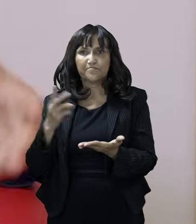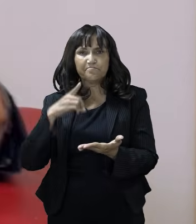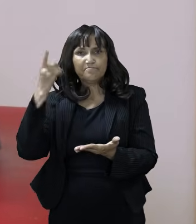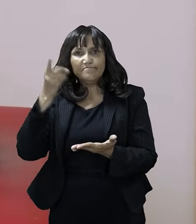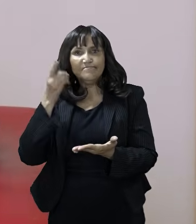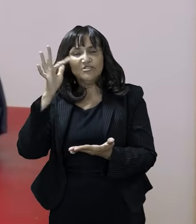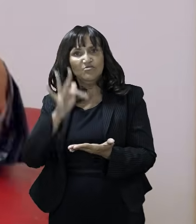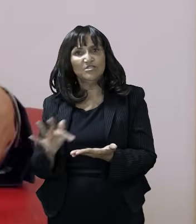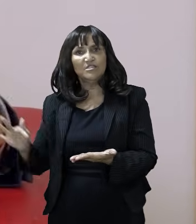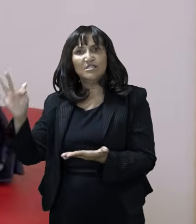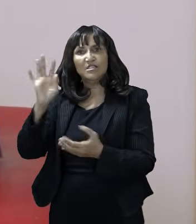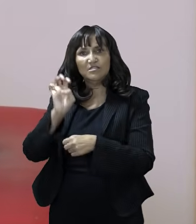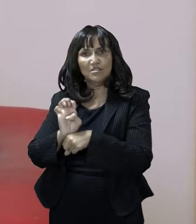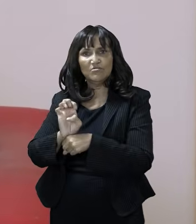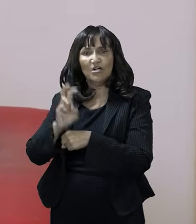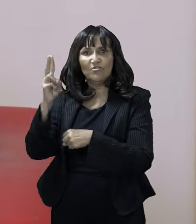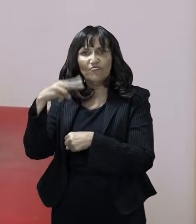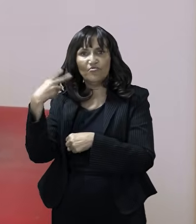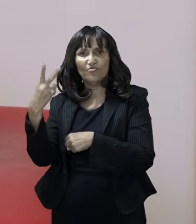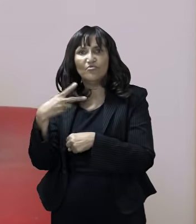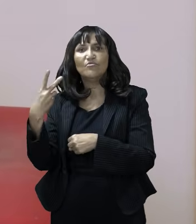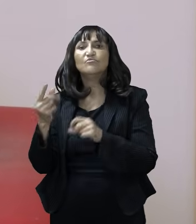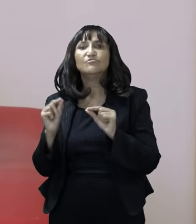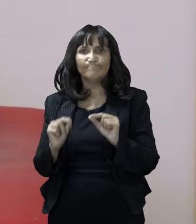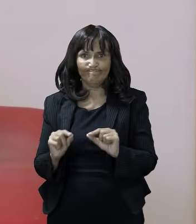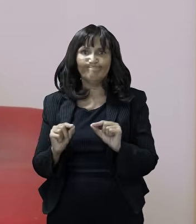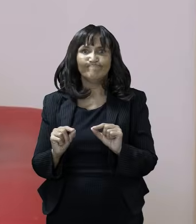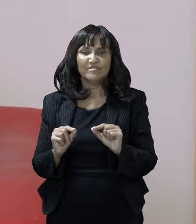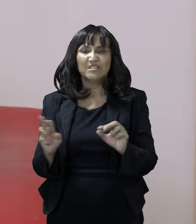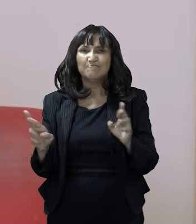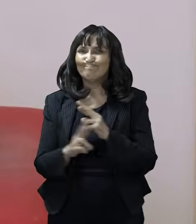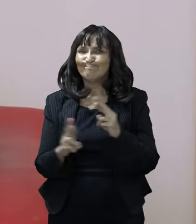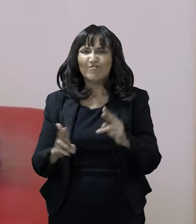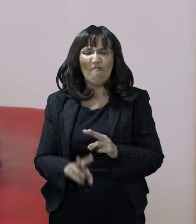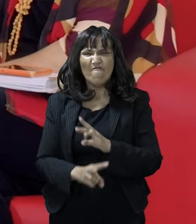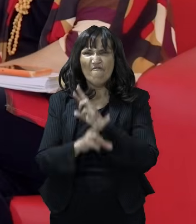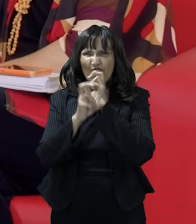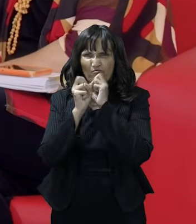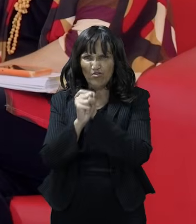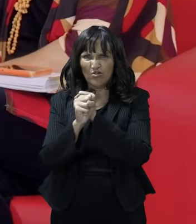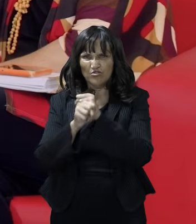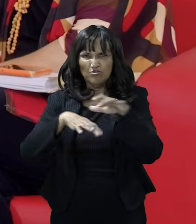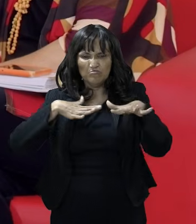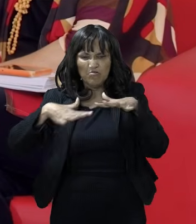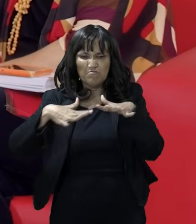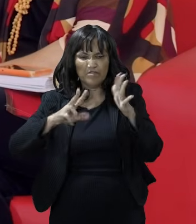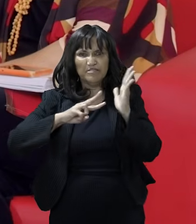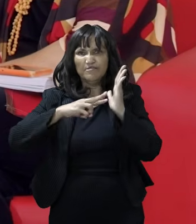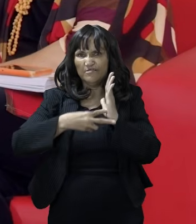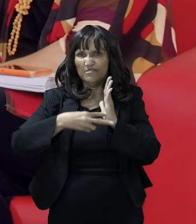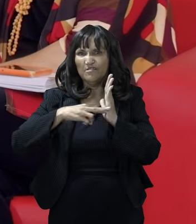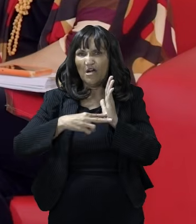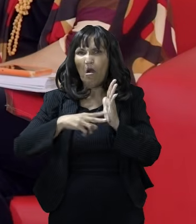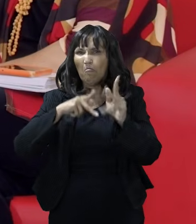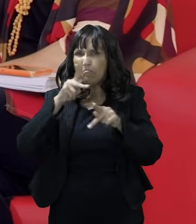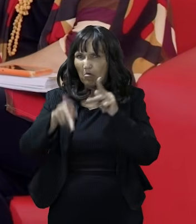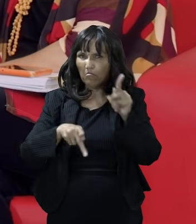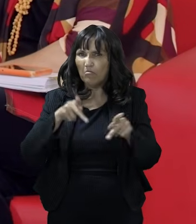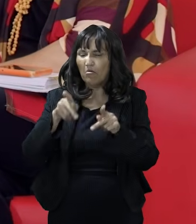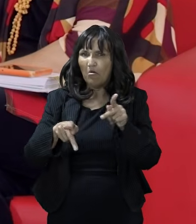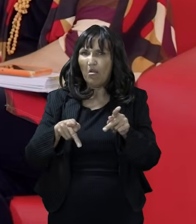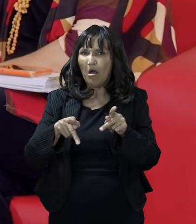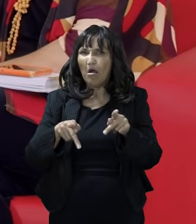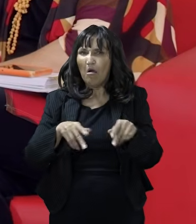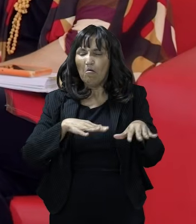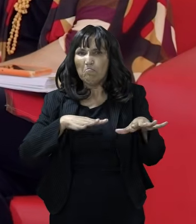deputados estaduais, vereadores, prefeitos. Uma relação forte com o movimento sindical, com o movimento popular, movimento sem